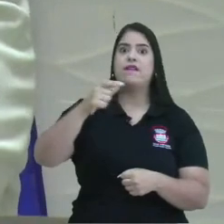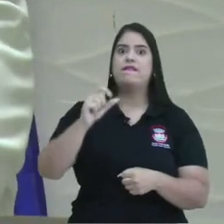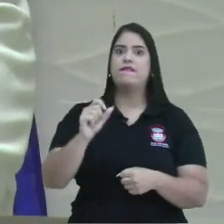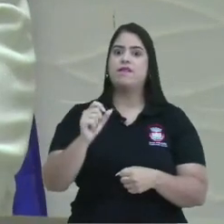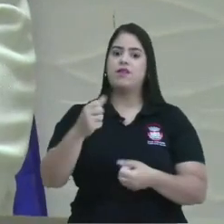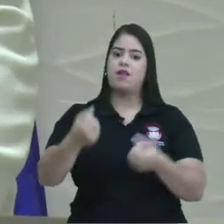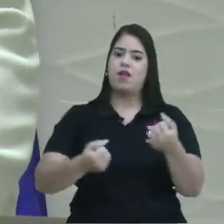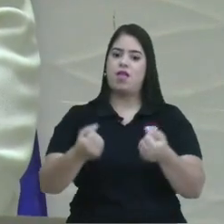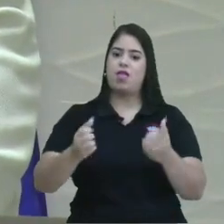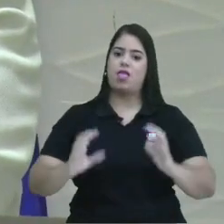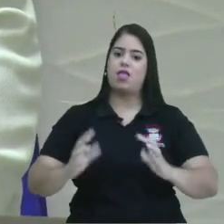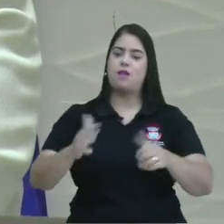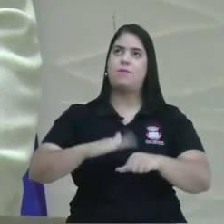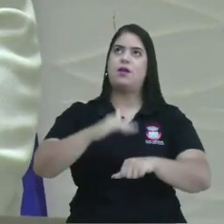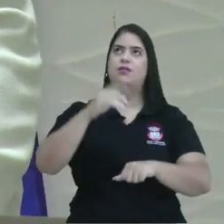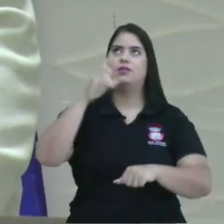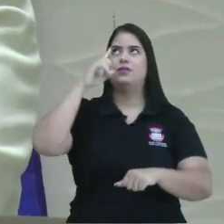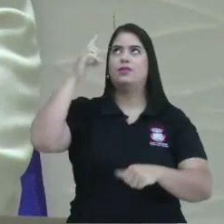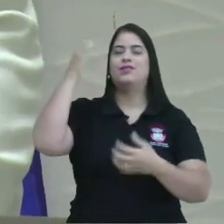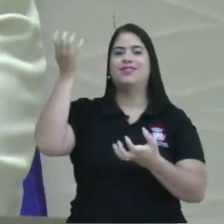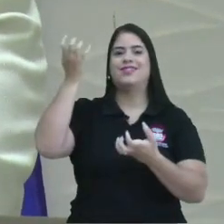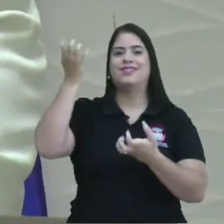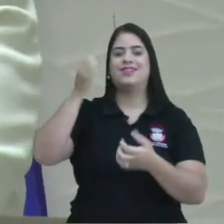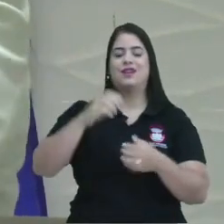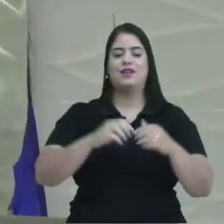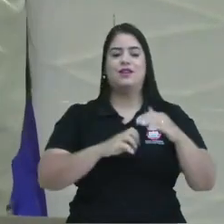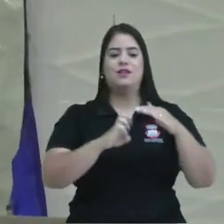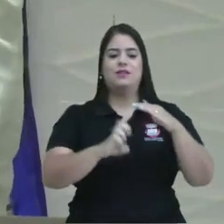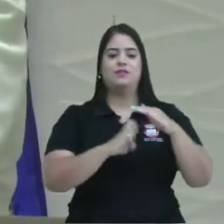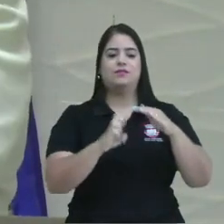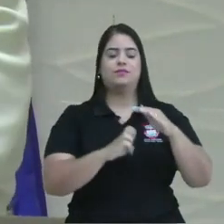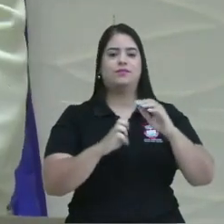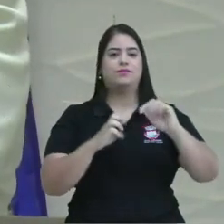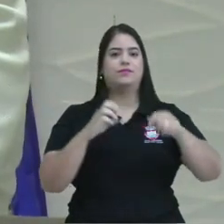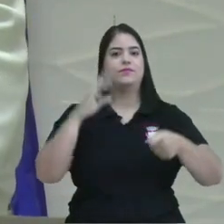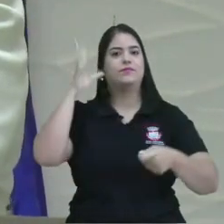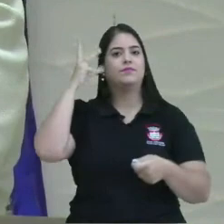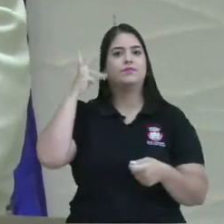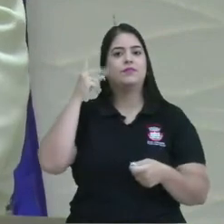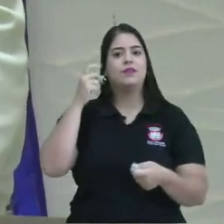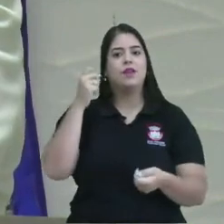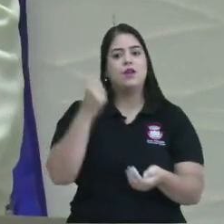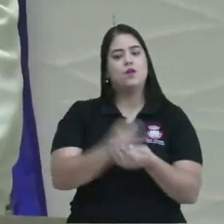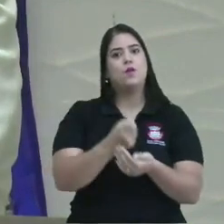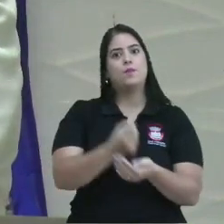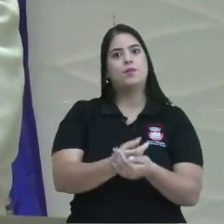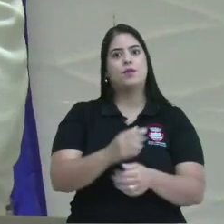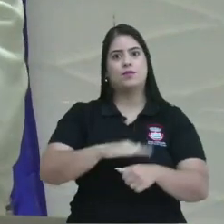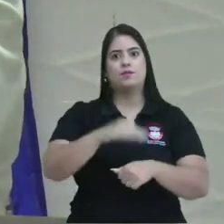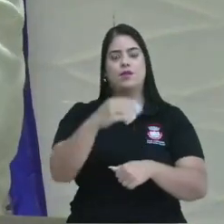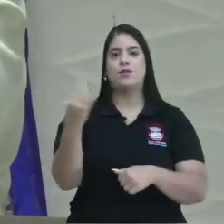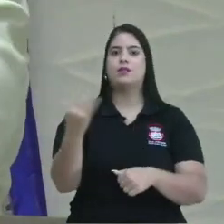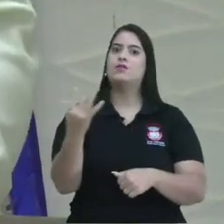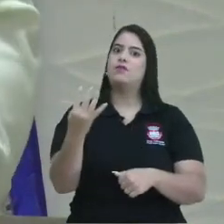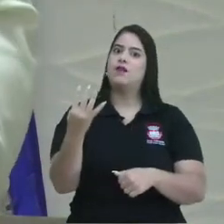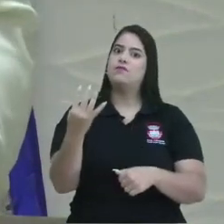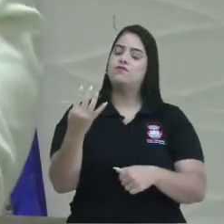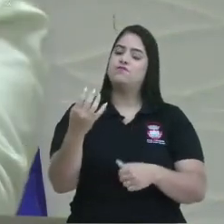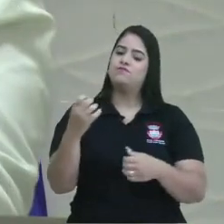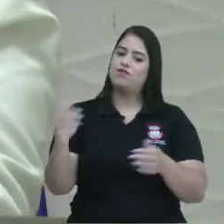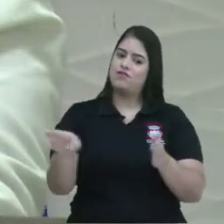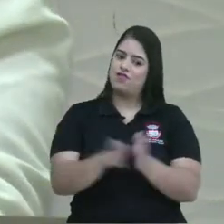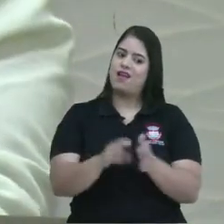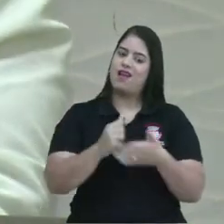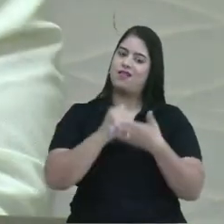mais de 20 tratores, se Deus quiser. Seu Zé Almeida já está comprando mais 4 tratores, está aí para chegar e para dar